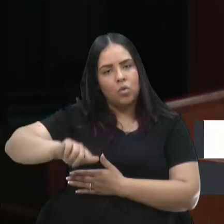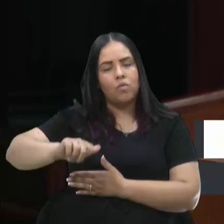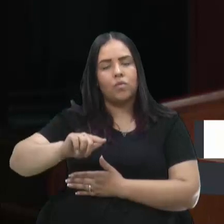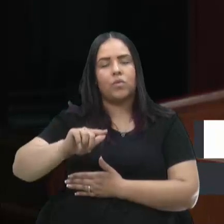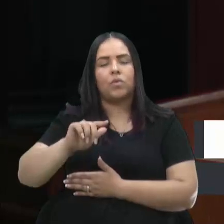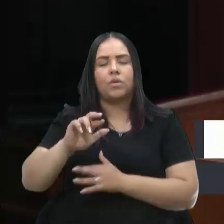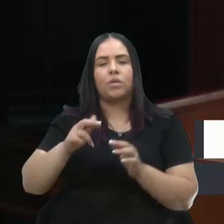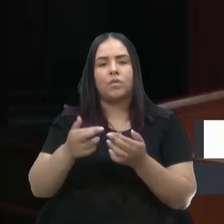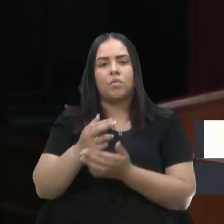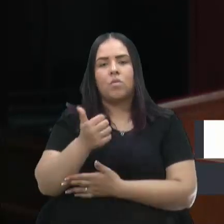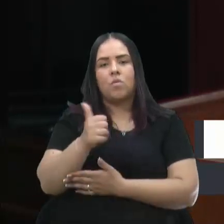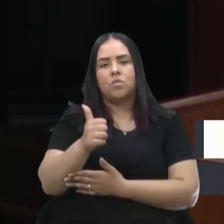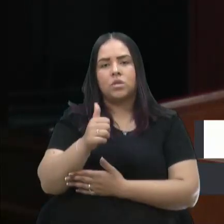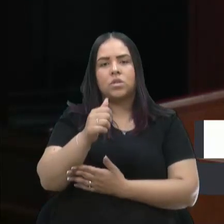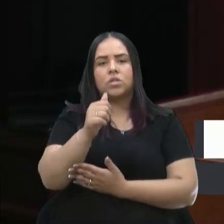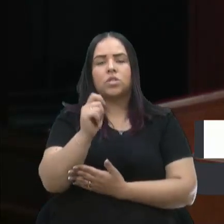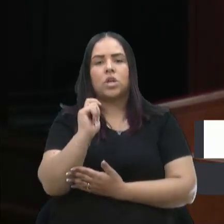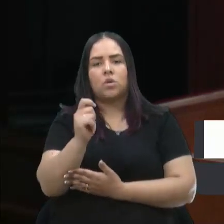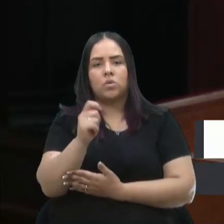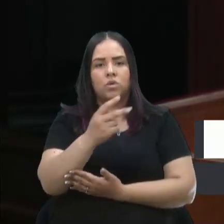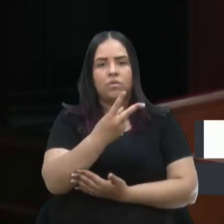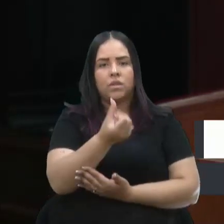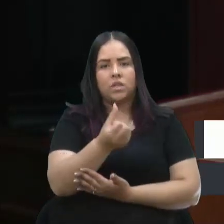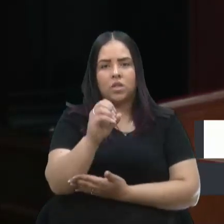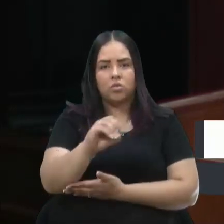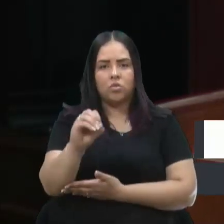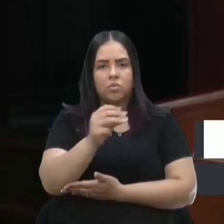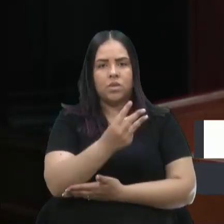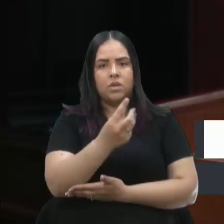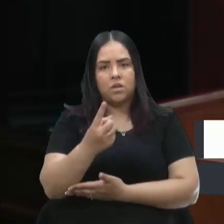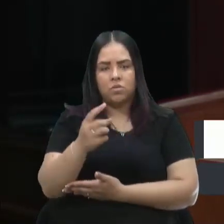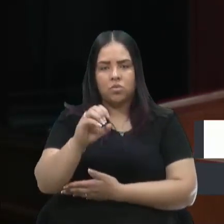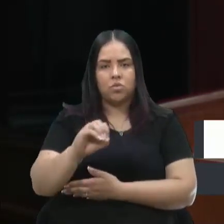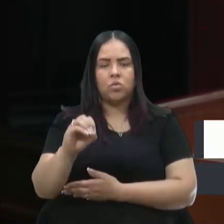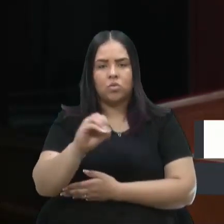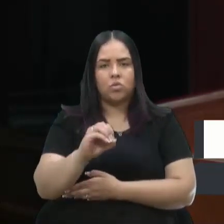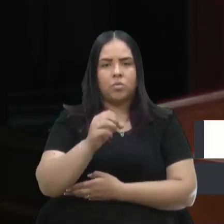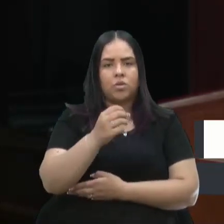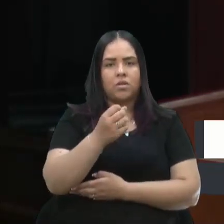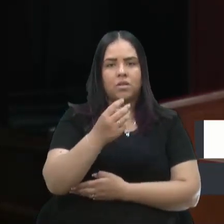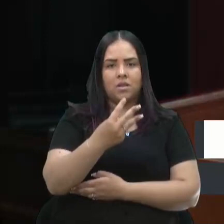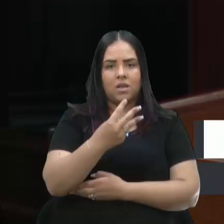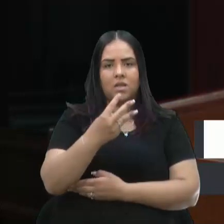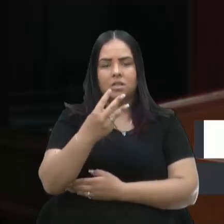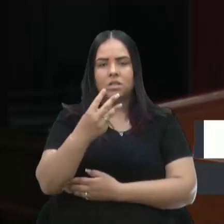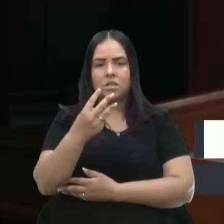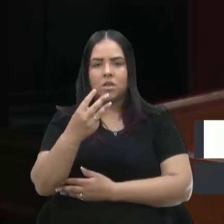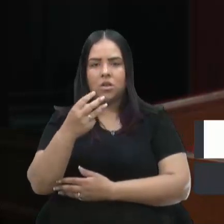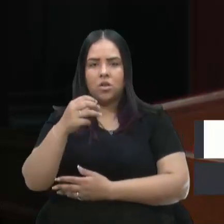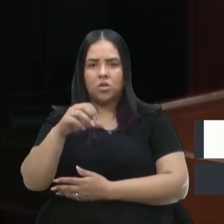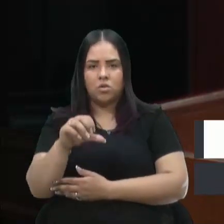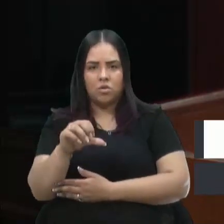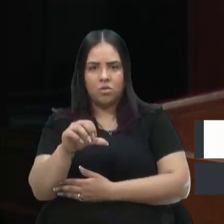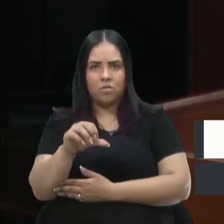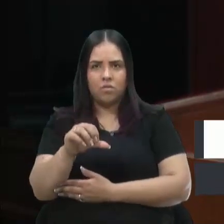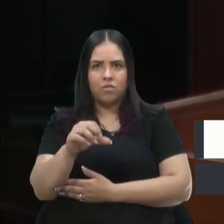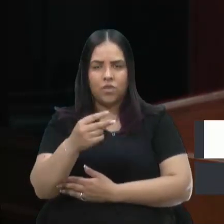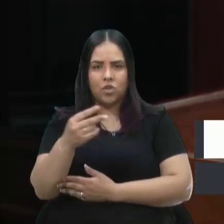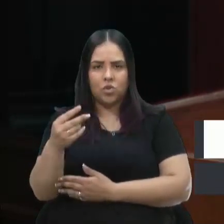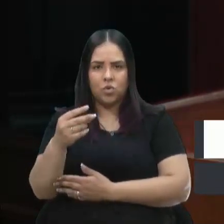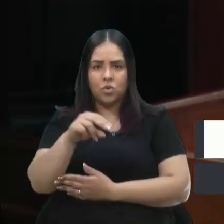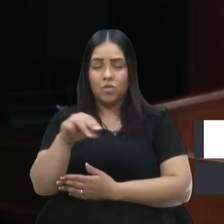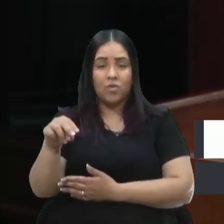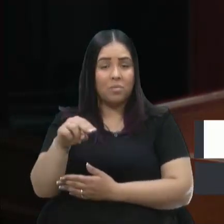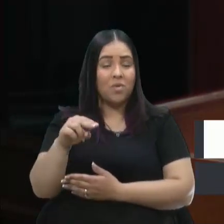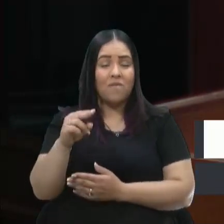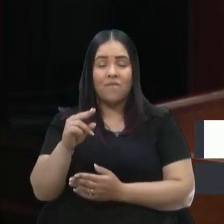de agosto, 26 de outubro, 31 de outubro, 3 de novembro, 8 de novembro, 21 de novembro, 22 de novembro. Foram